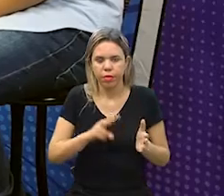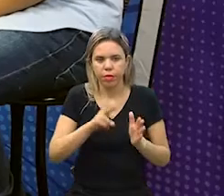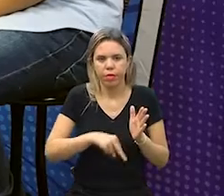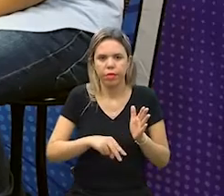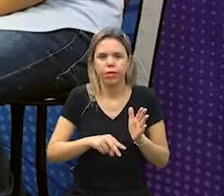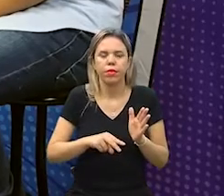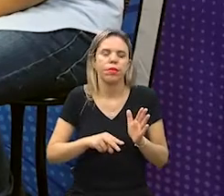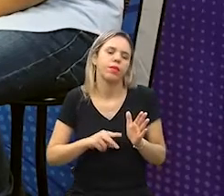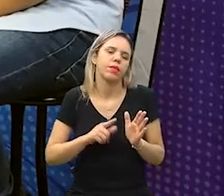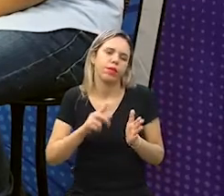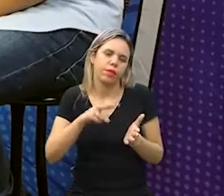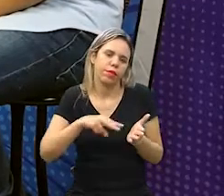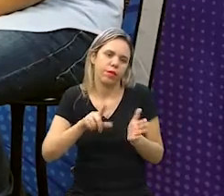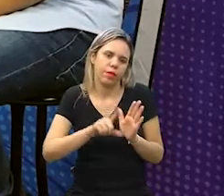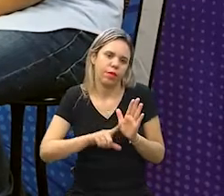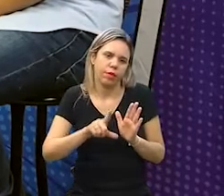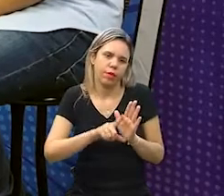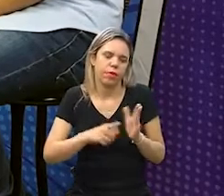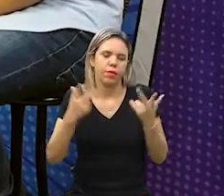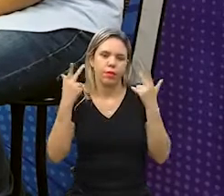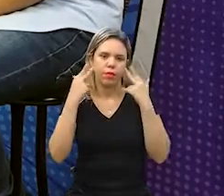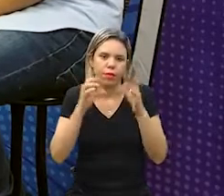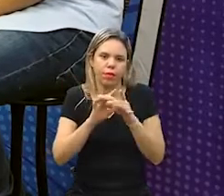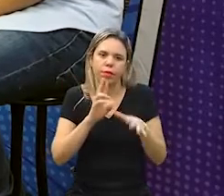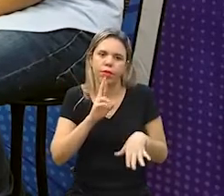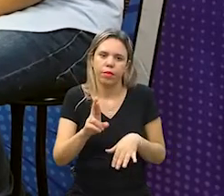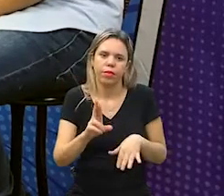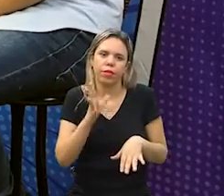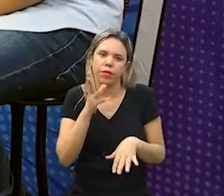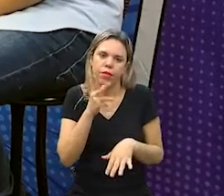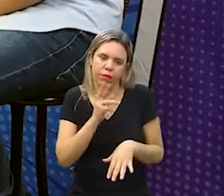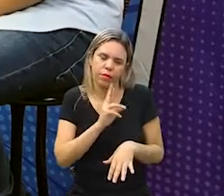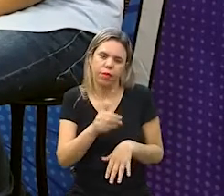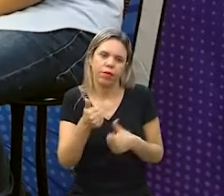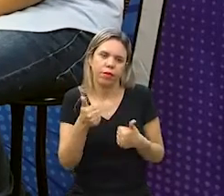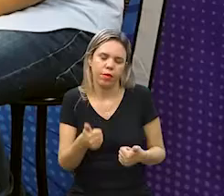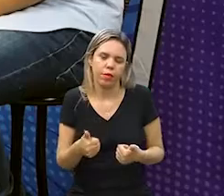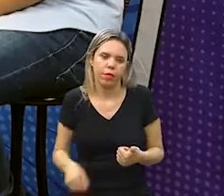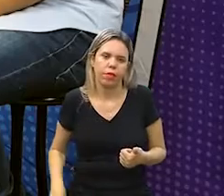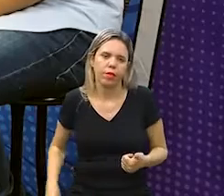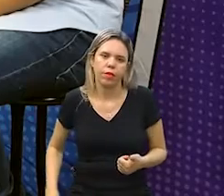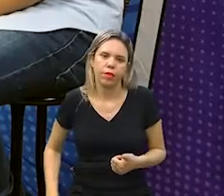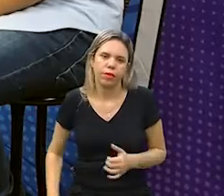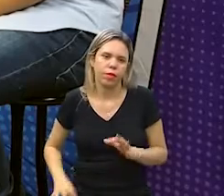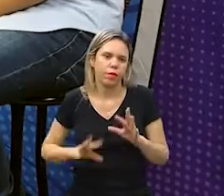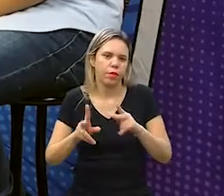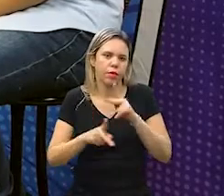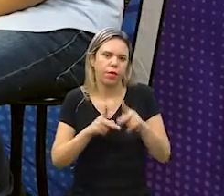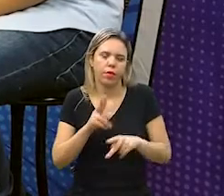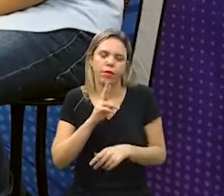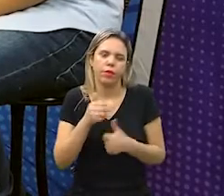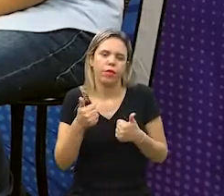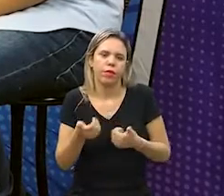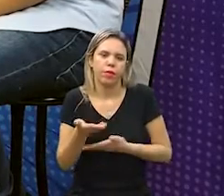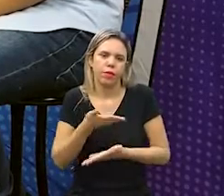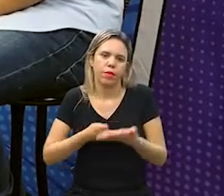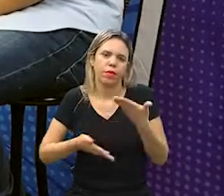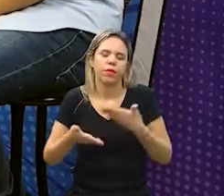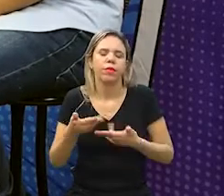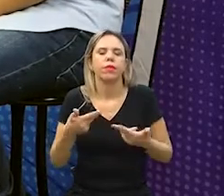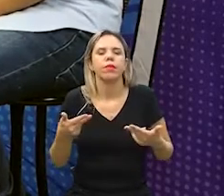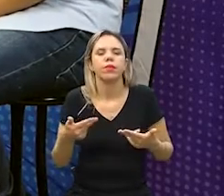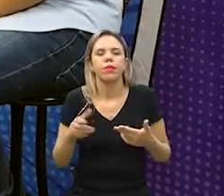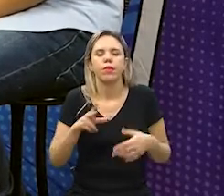leitura. Então, eu estou à disposição. Aí, normalmente eu respondo, posso demorar, mas eu respondo, eu interajo com todos, né? Então, via direct,